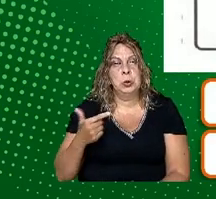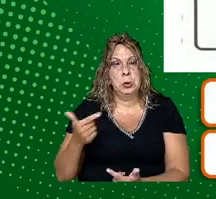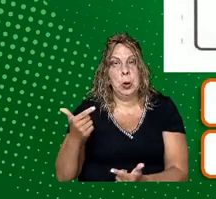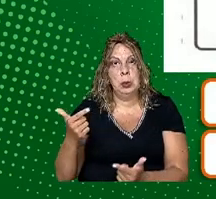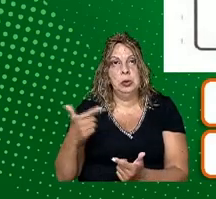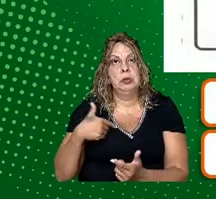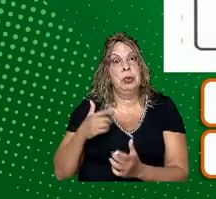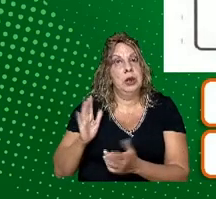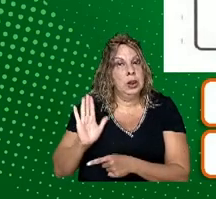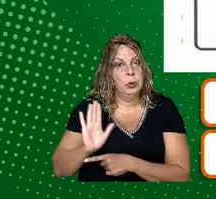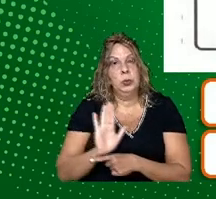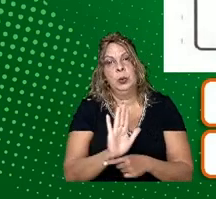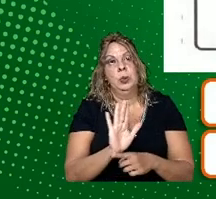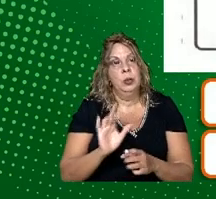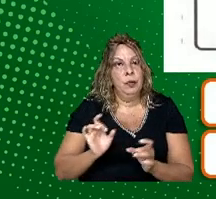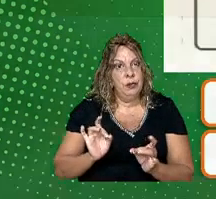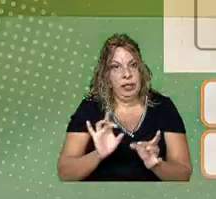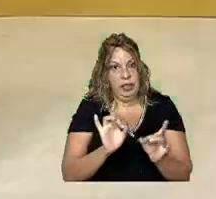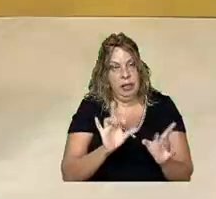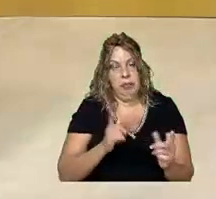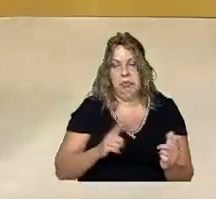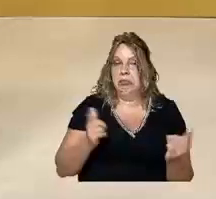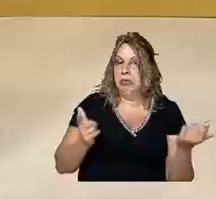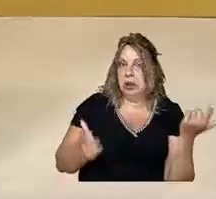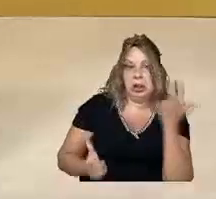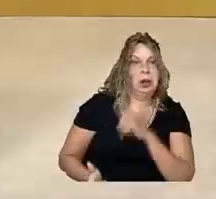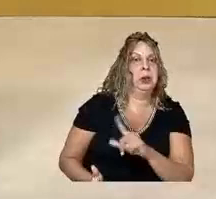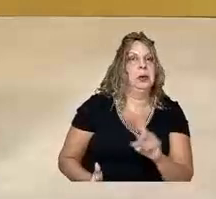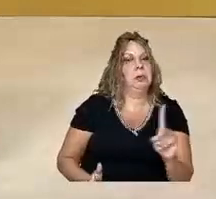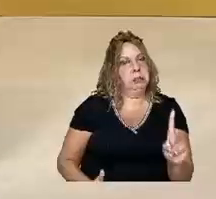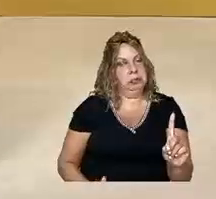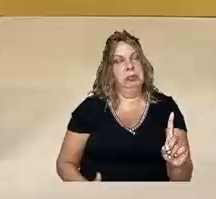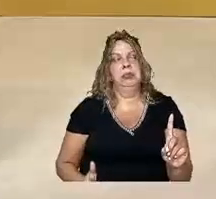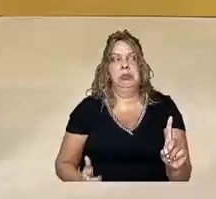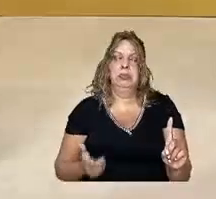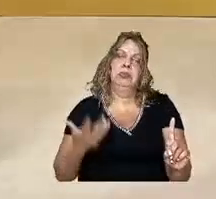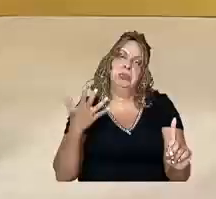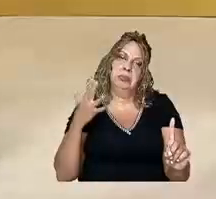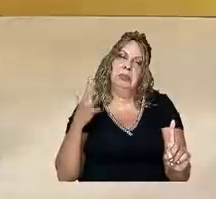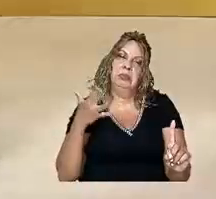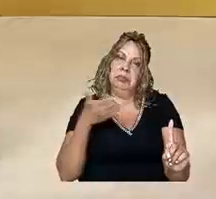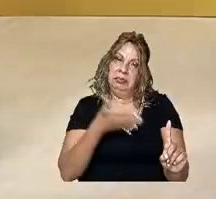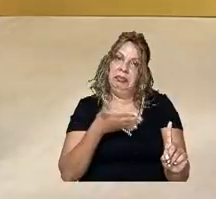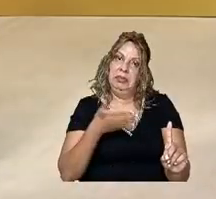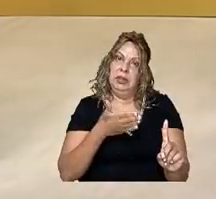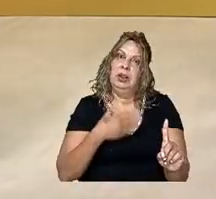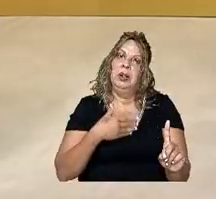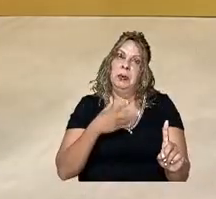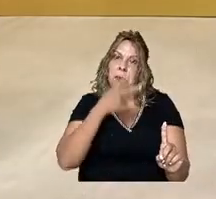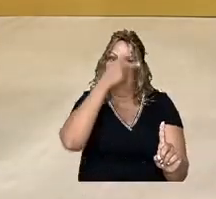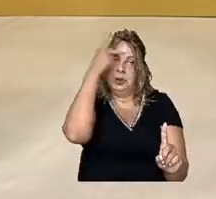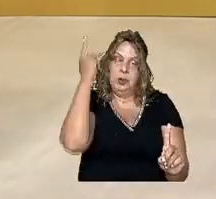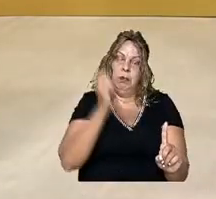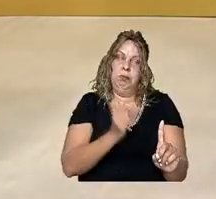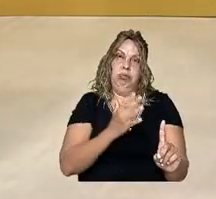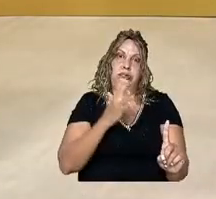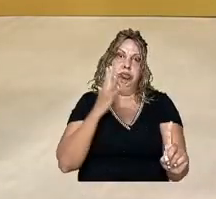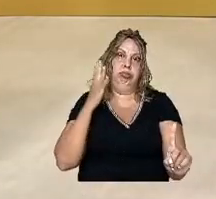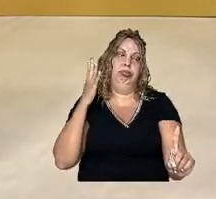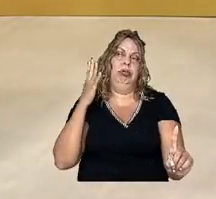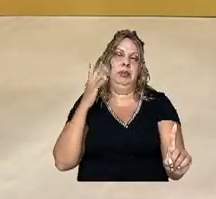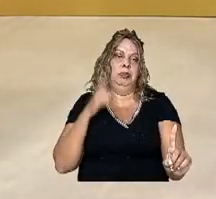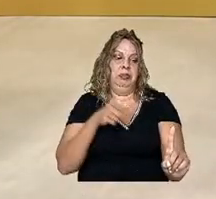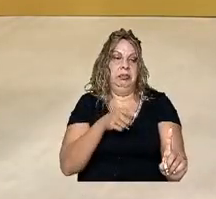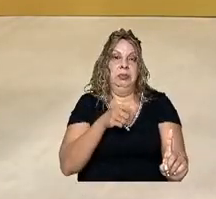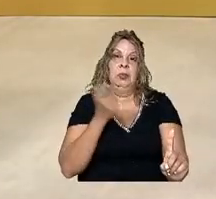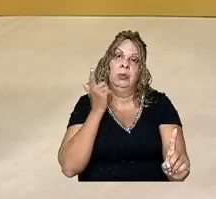aí pro Gileno Alves, que faturou a lista, tava grande, viu, de gente muita na expectativa, gente querendo, é. Todo mundo querendo